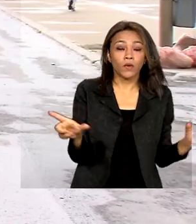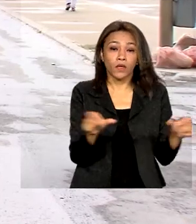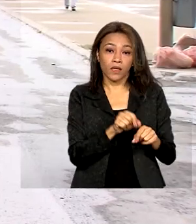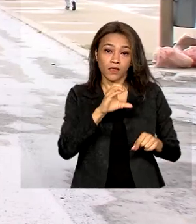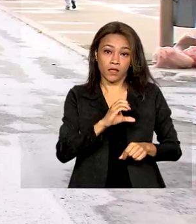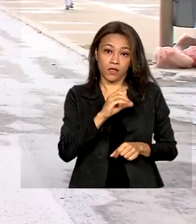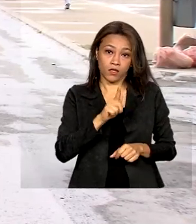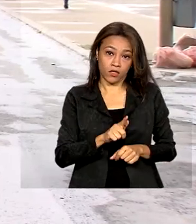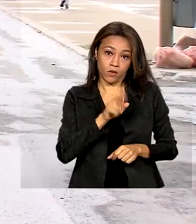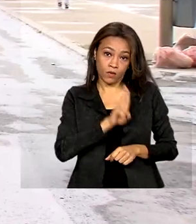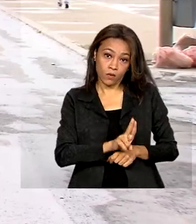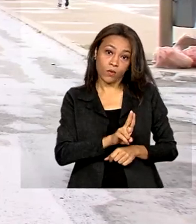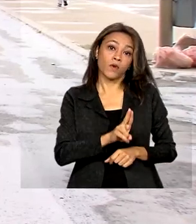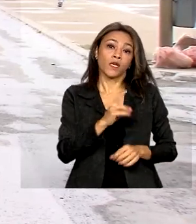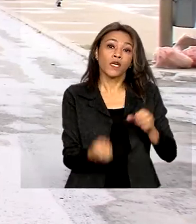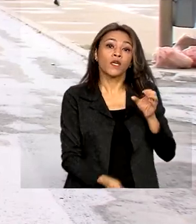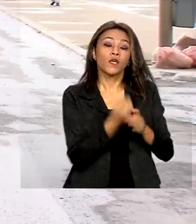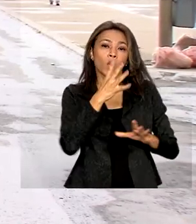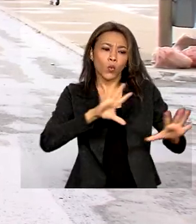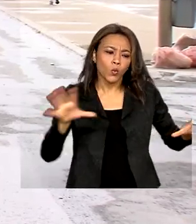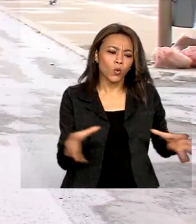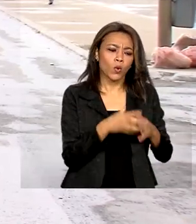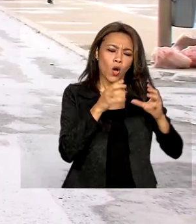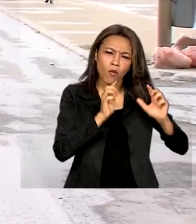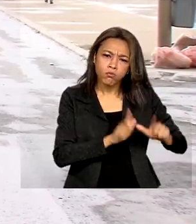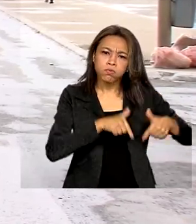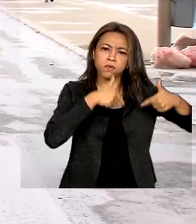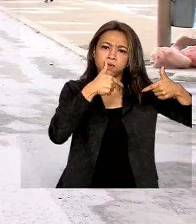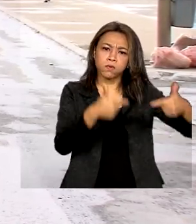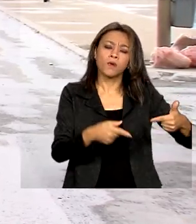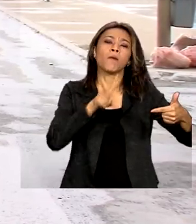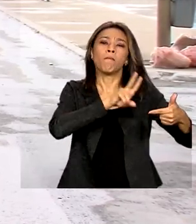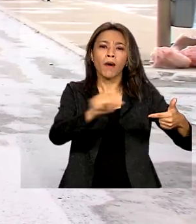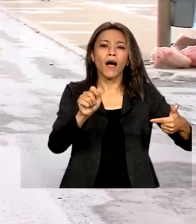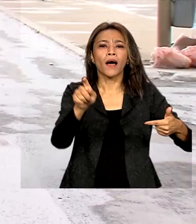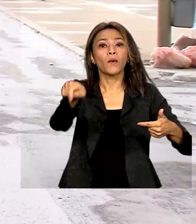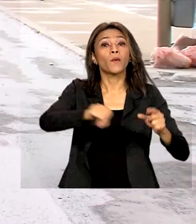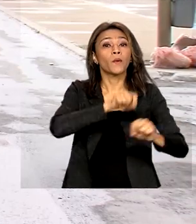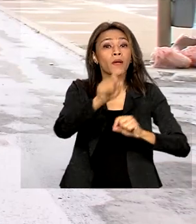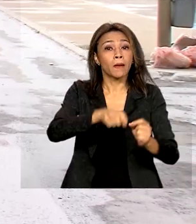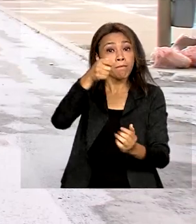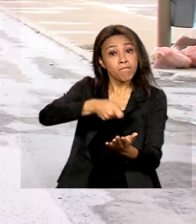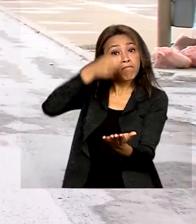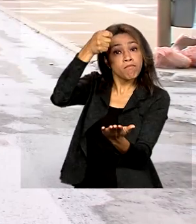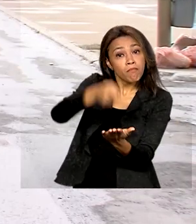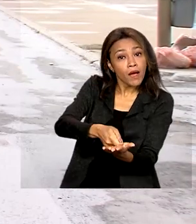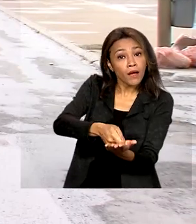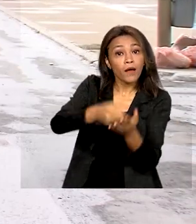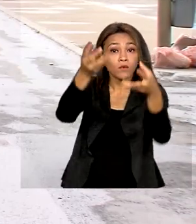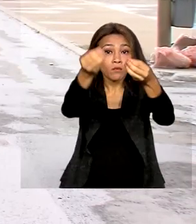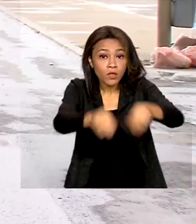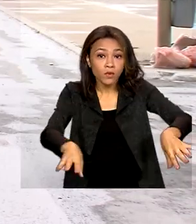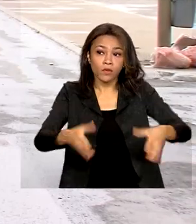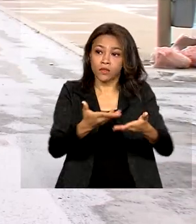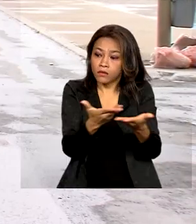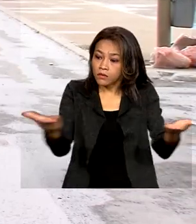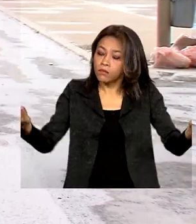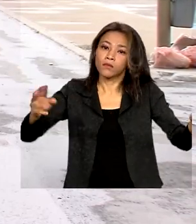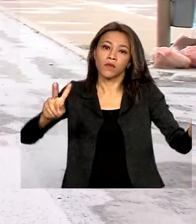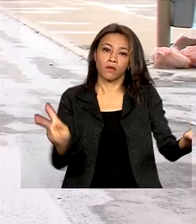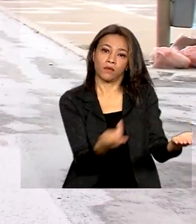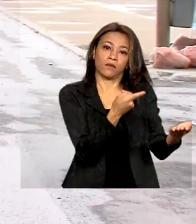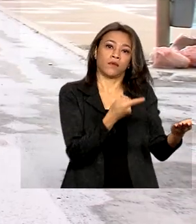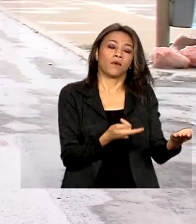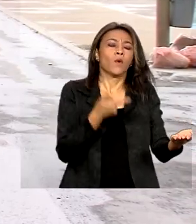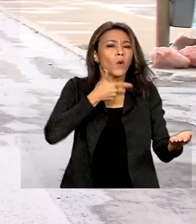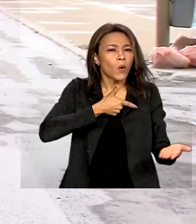uma força-tarefa para cobrar indenizações por danos ao patrimônio público. E ainda falando sobre a intervenção federal